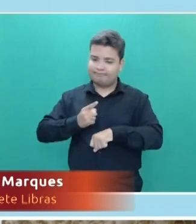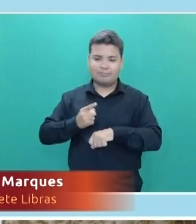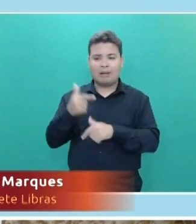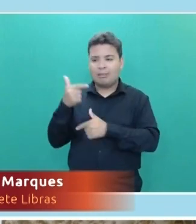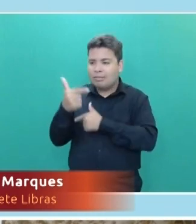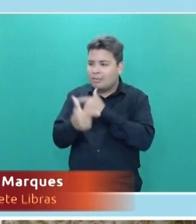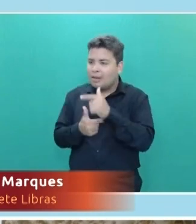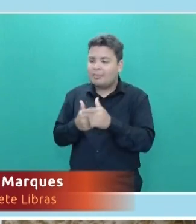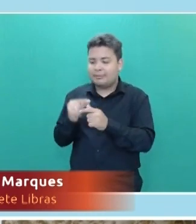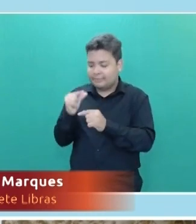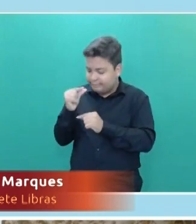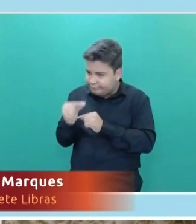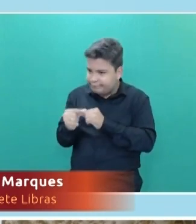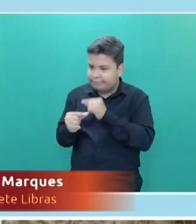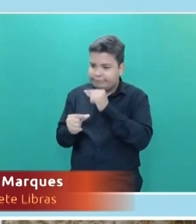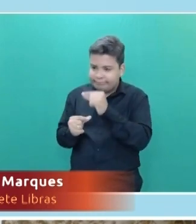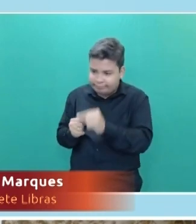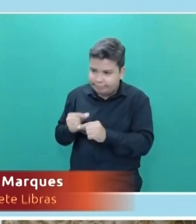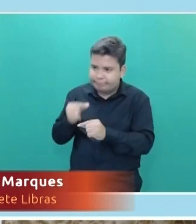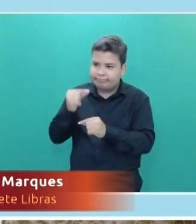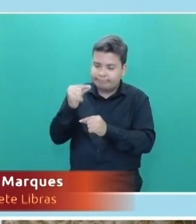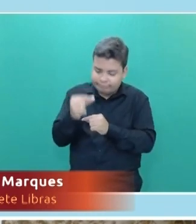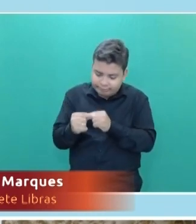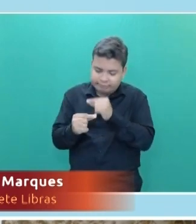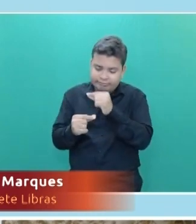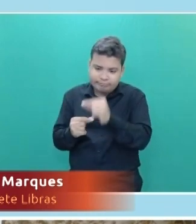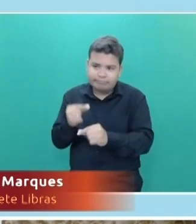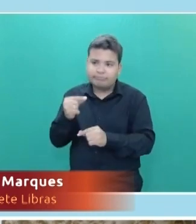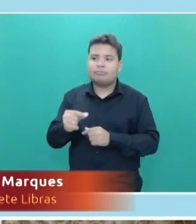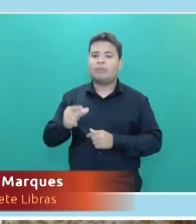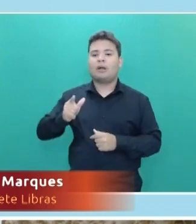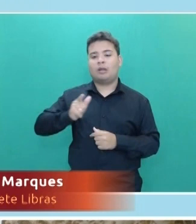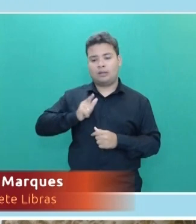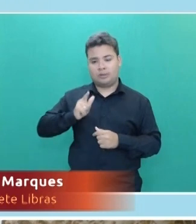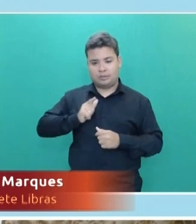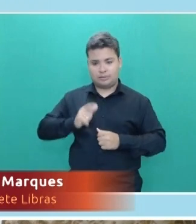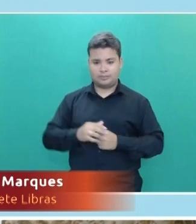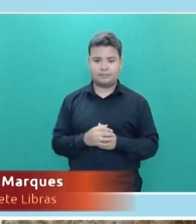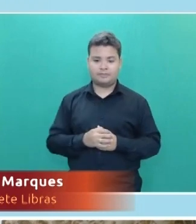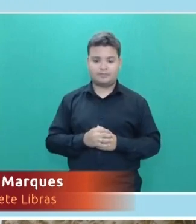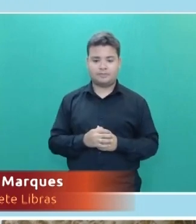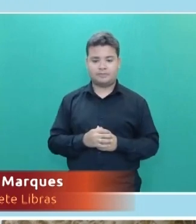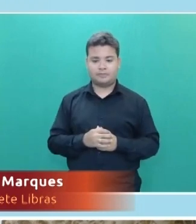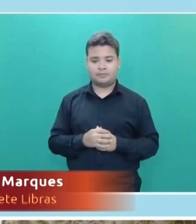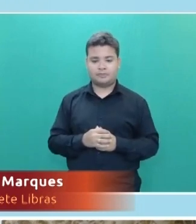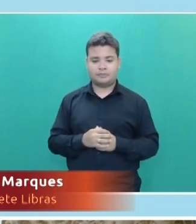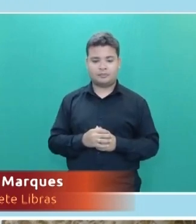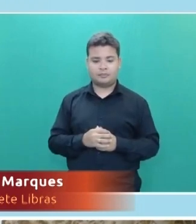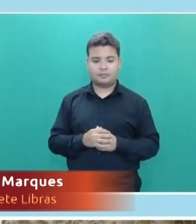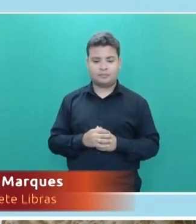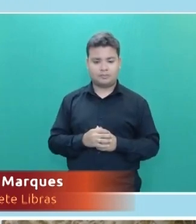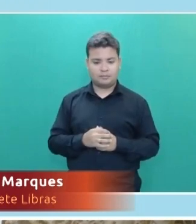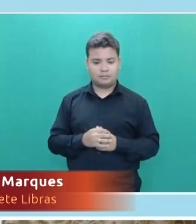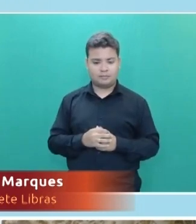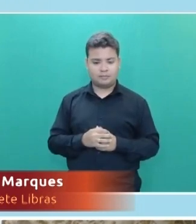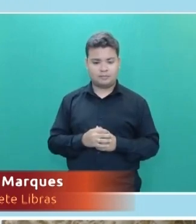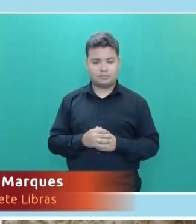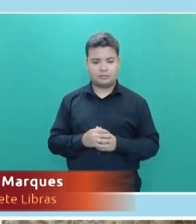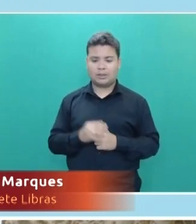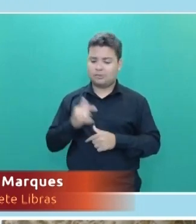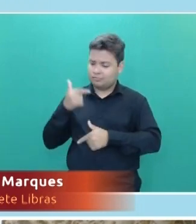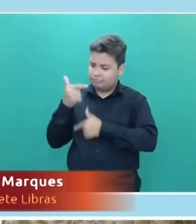porque ele não vai fazer isso tudo. E nós sozinhos também não vamos resolver tudo, não vamos resolver tudo. Então, é um trabalho de